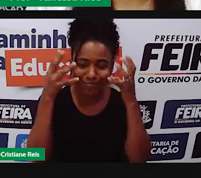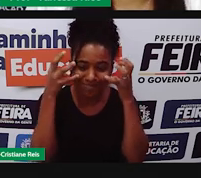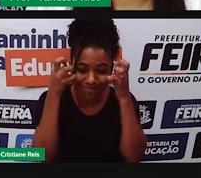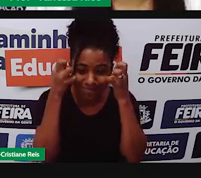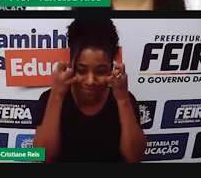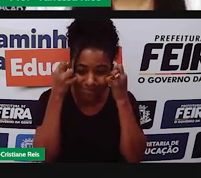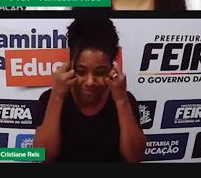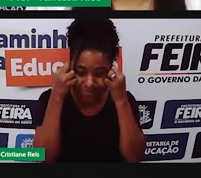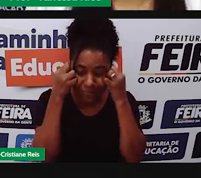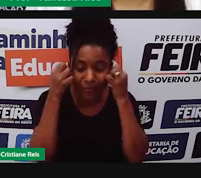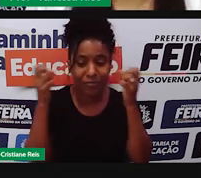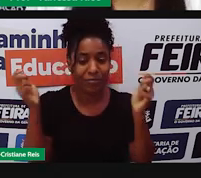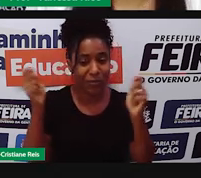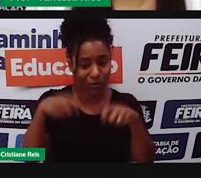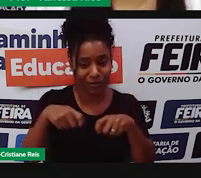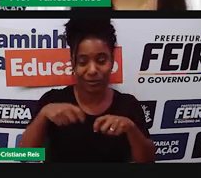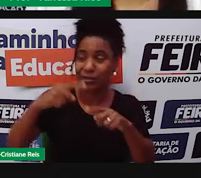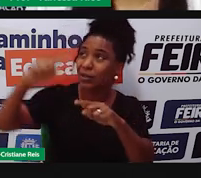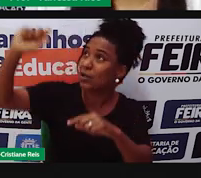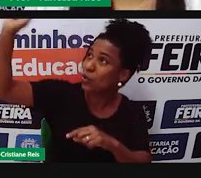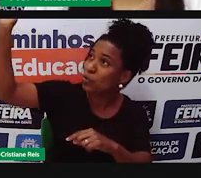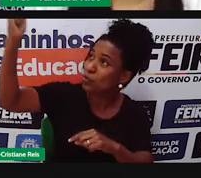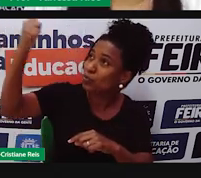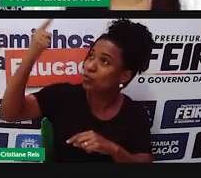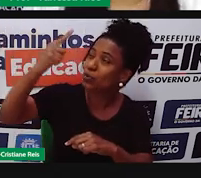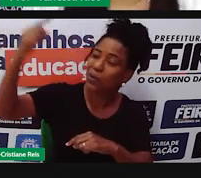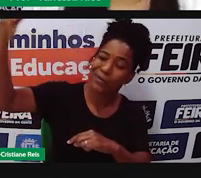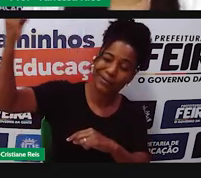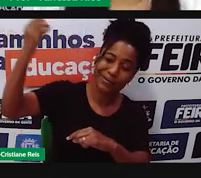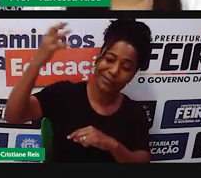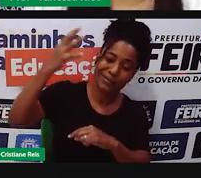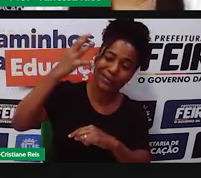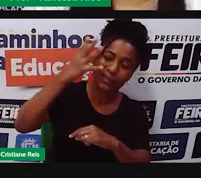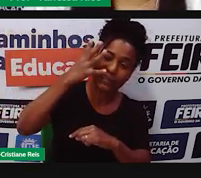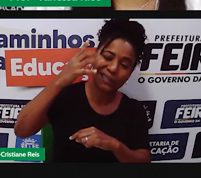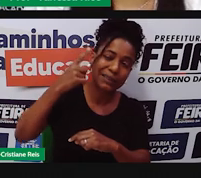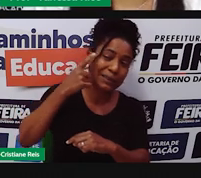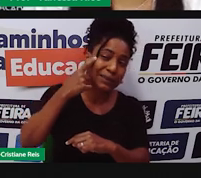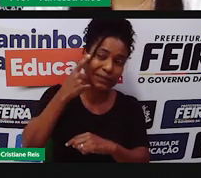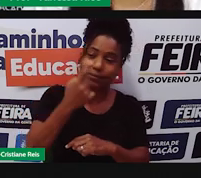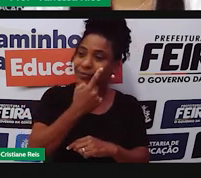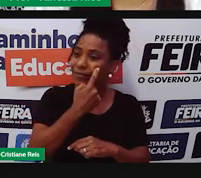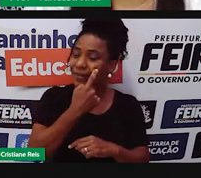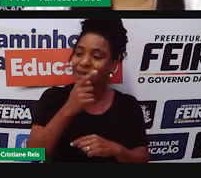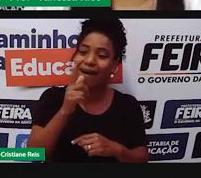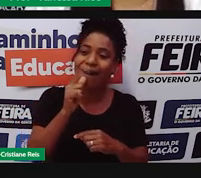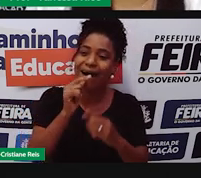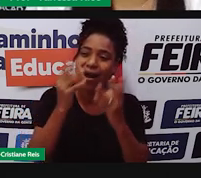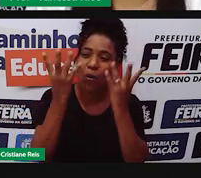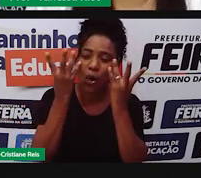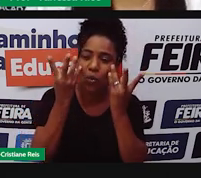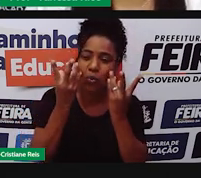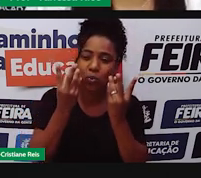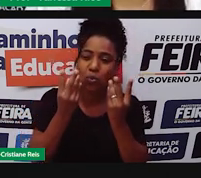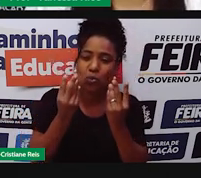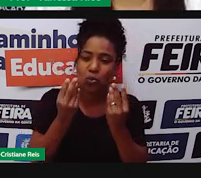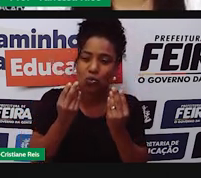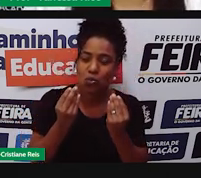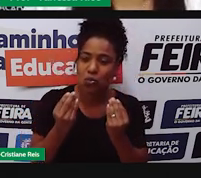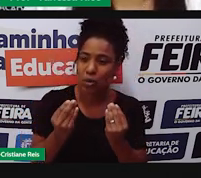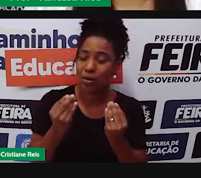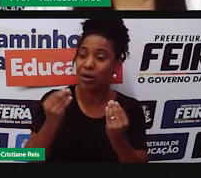os raios transmitidos pelo sol. E aí pode perder água, pode mudar de cor e tudo isso